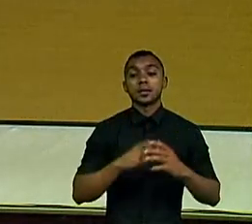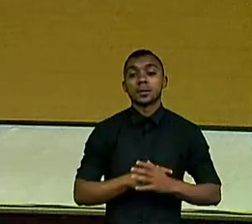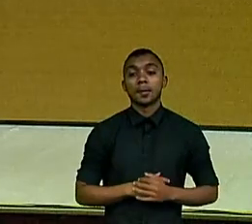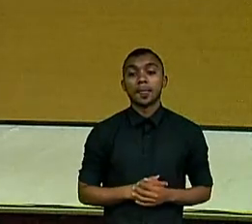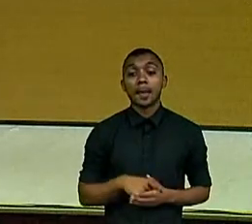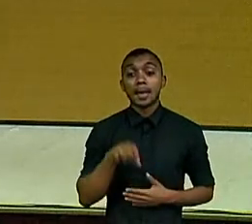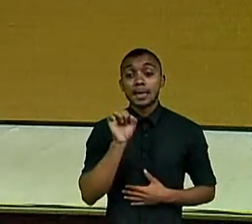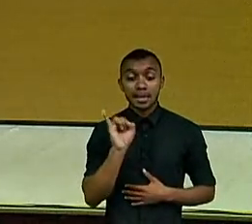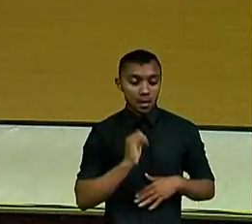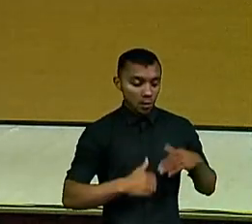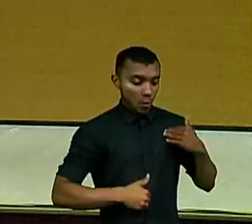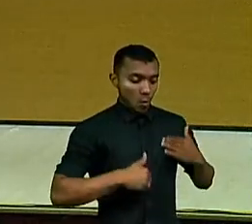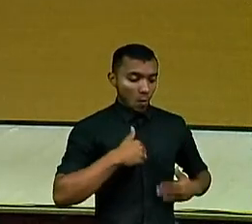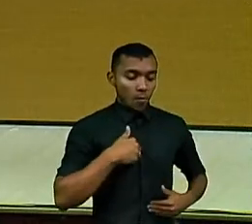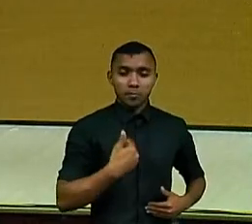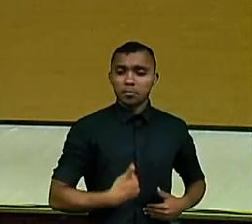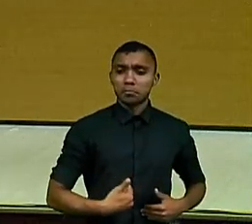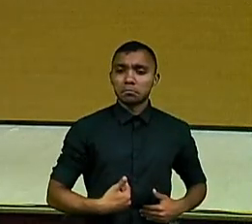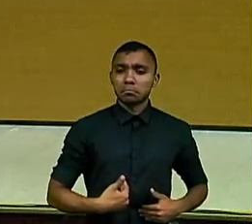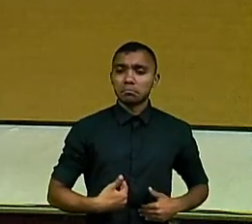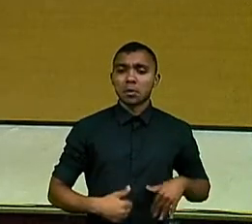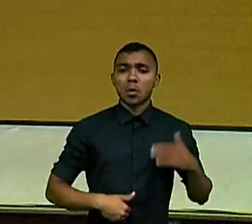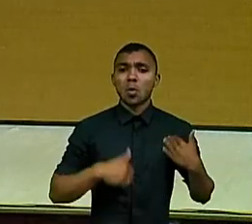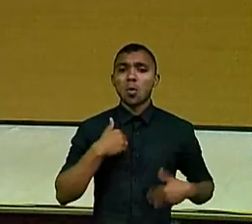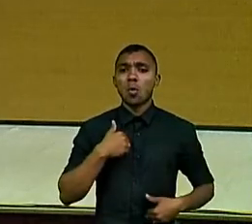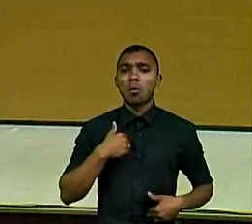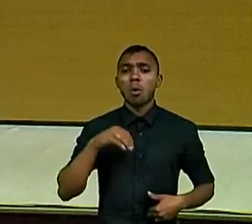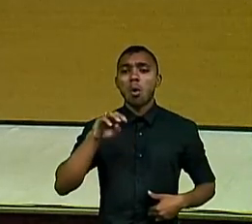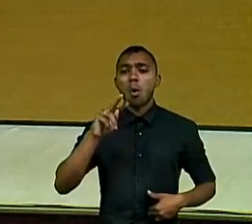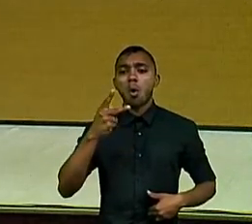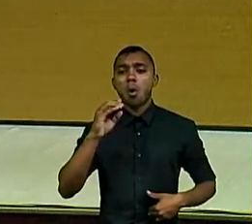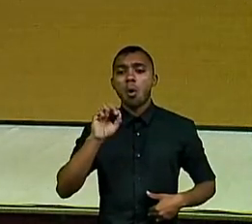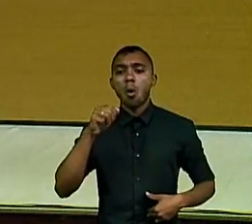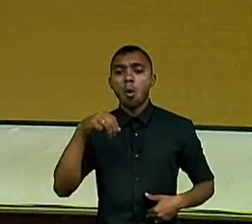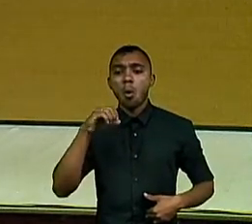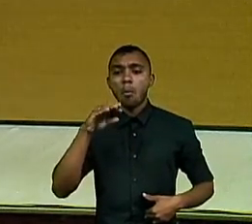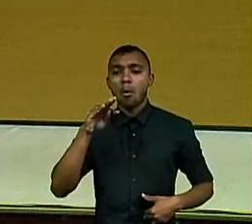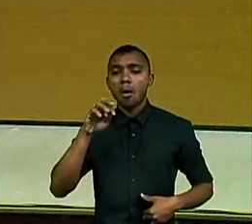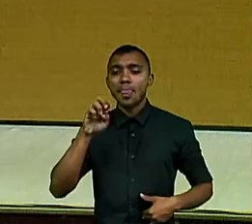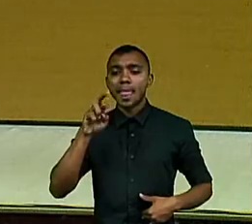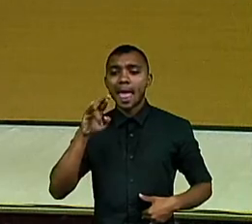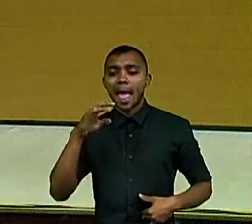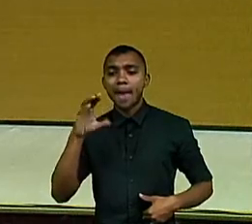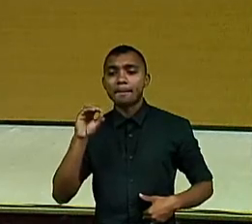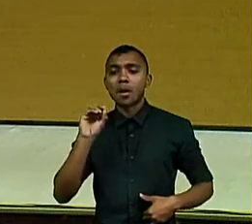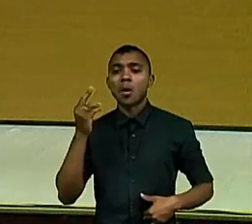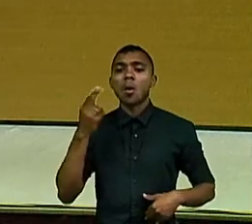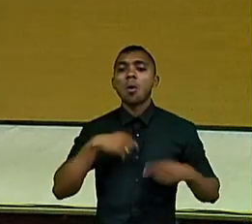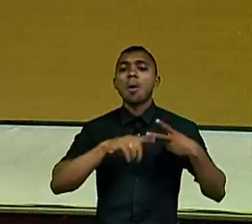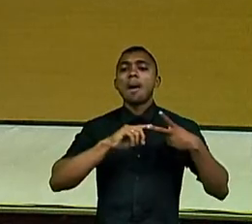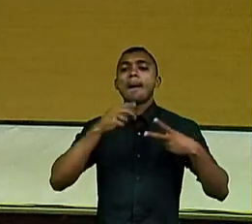meu corpo meu corpo é homem ou térmico ou é pecilotérmico